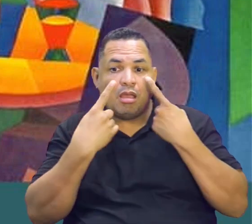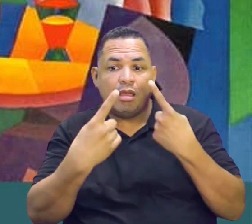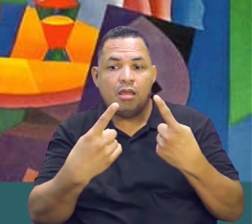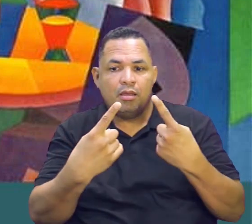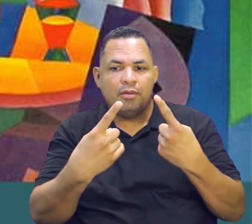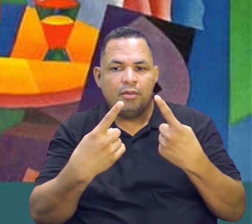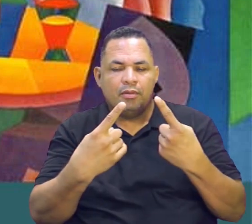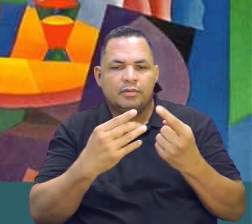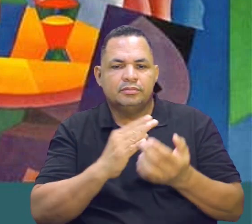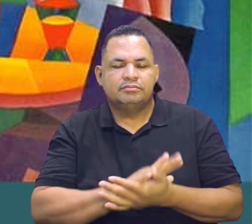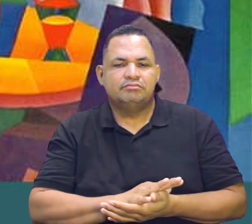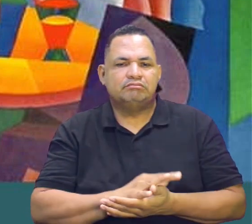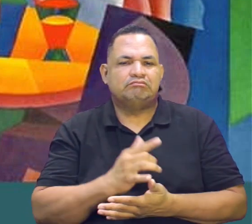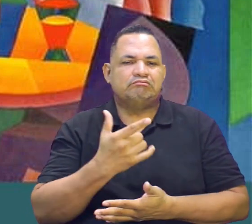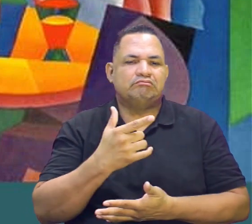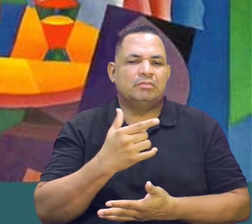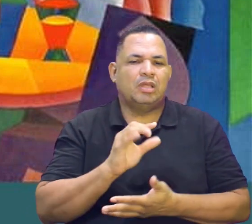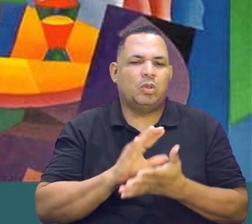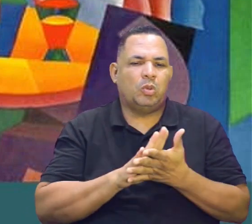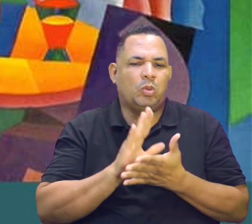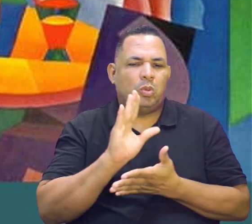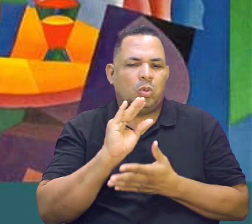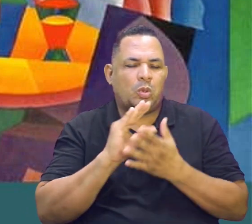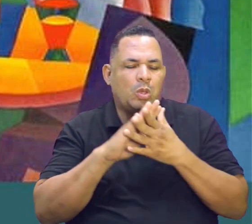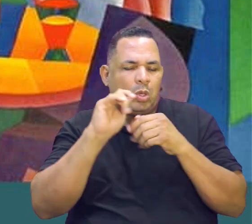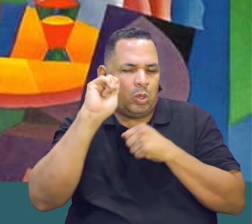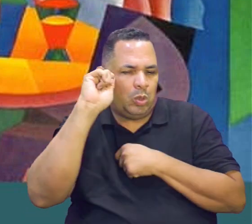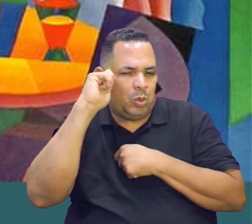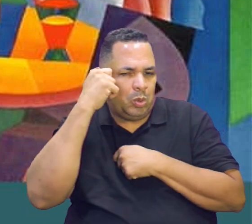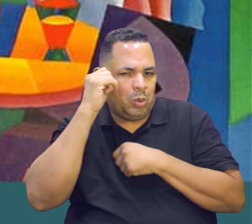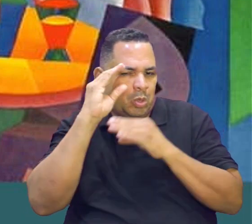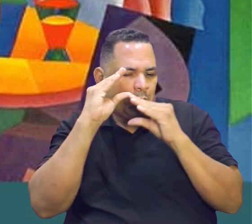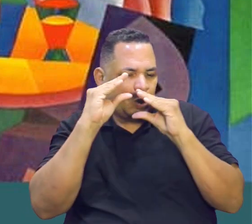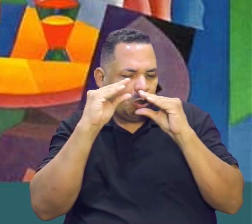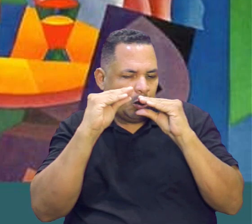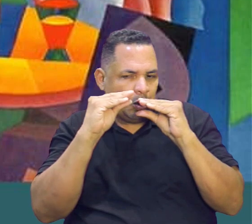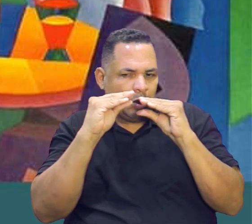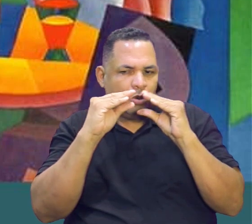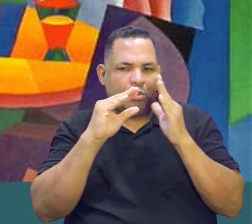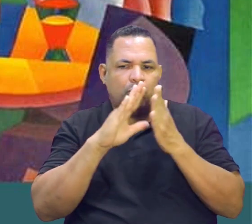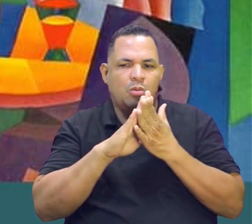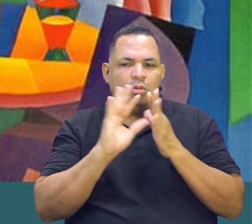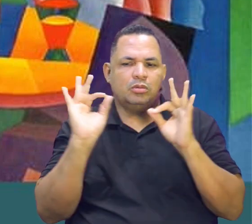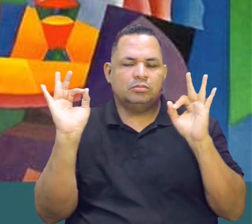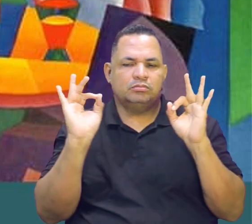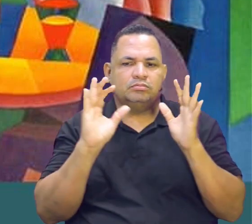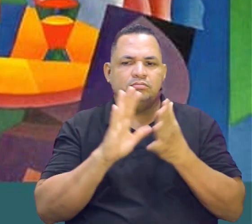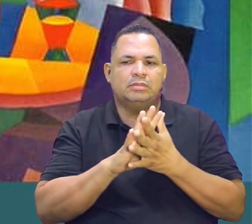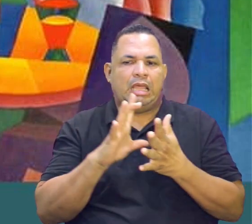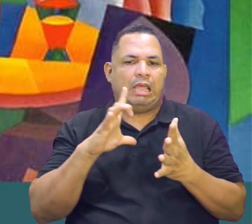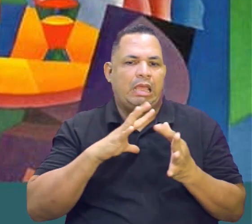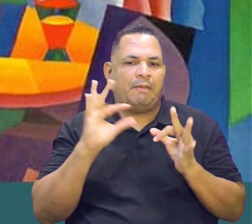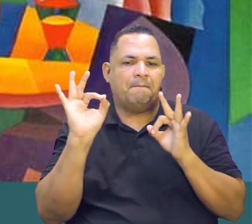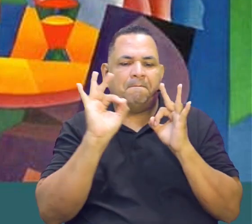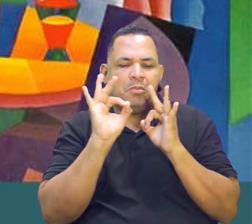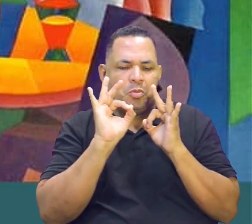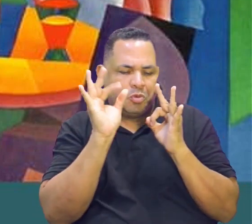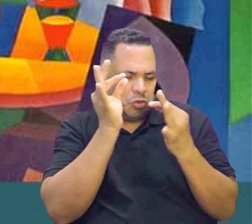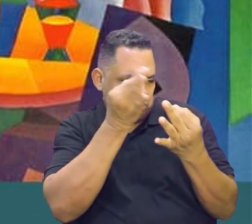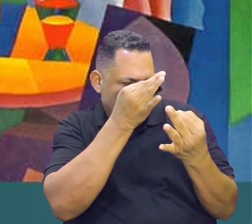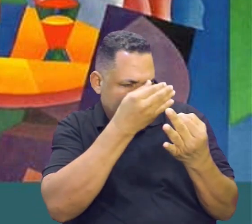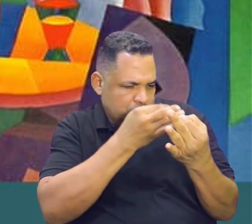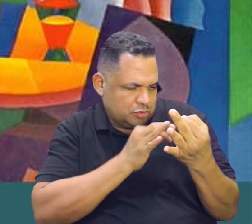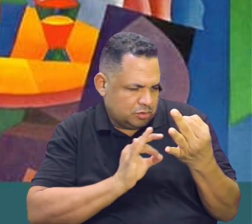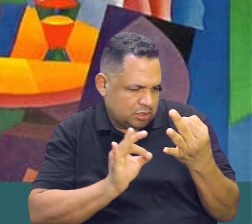Nada daquela questão de usar o escuro. Ó, aquela perfeição que tinha lá